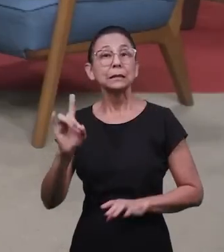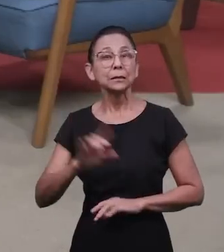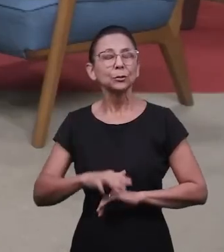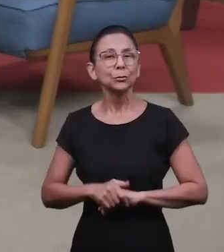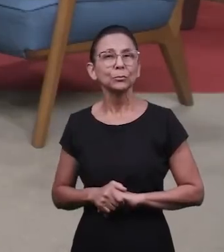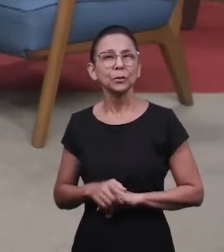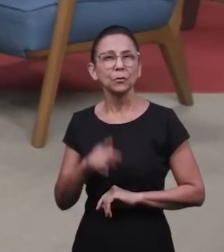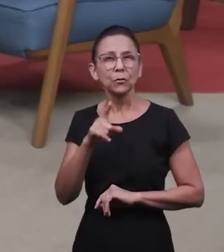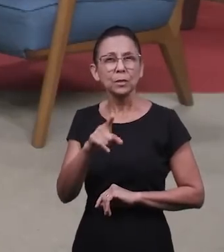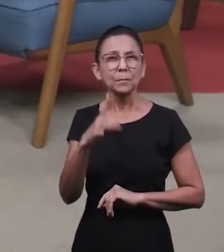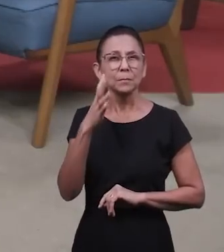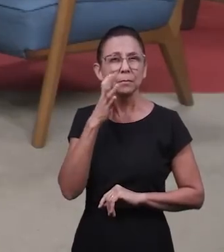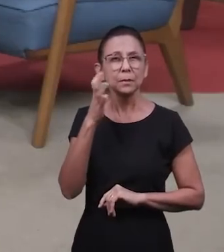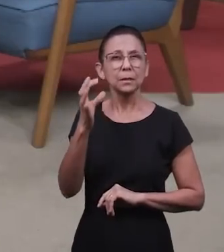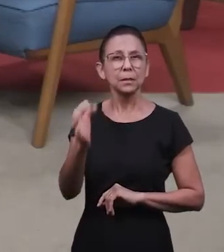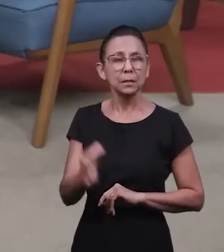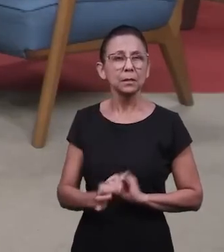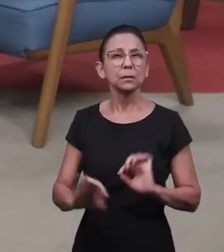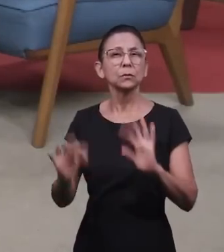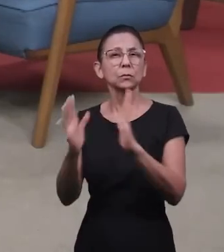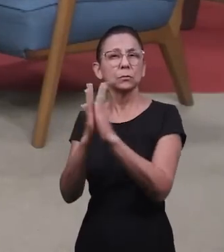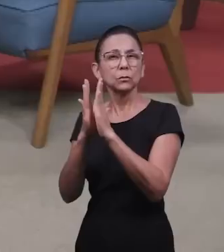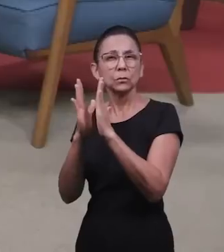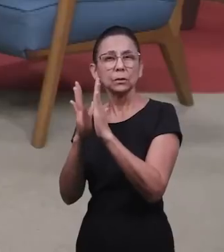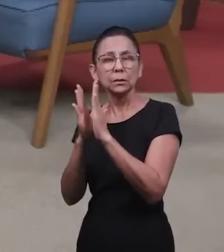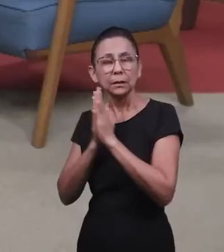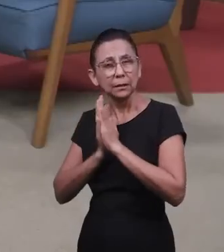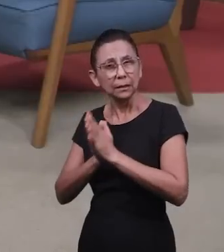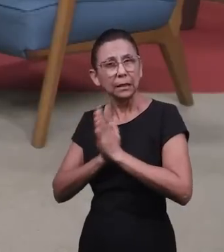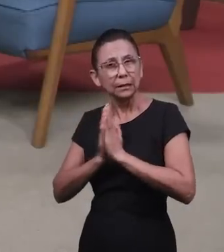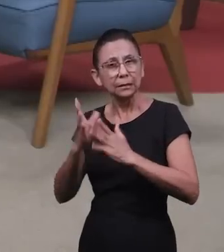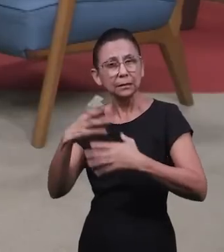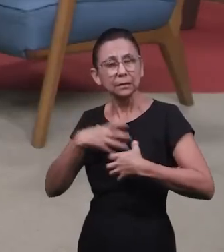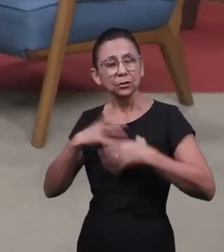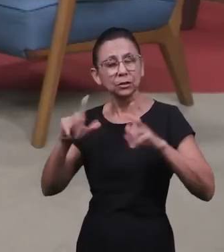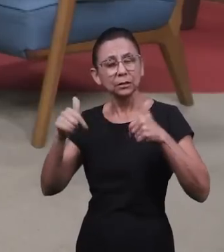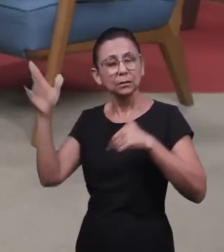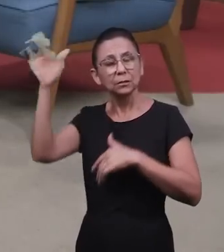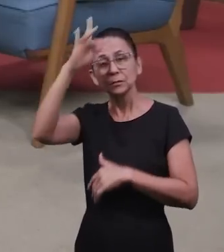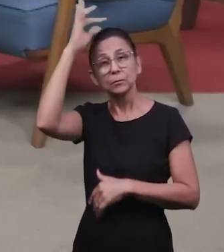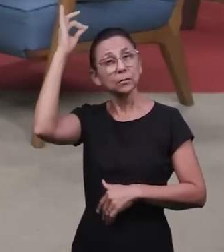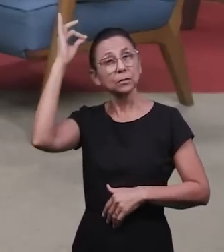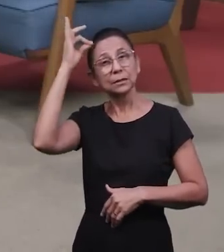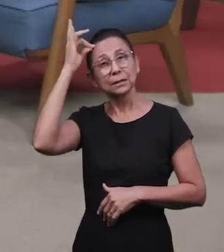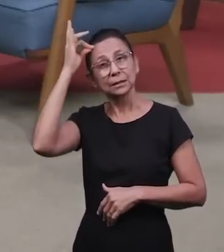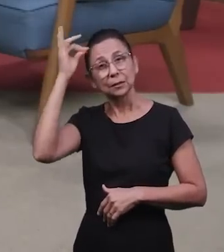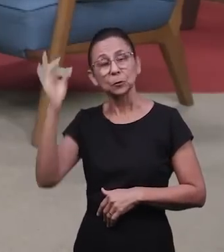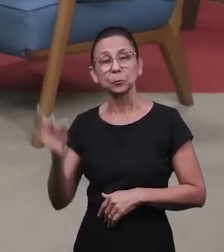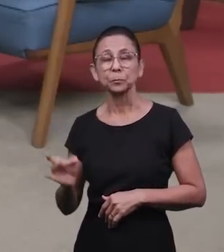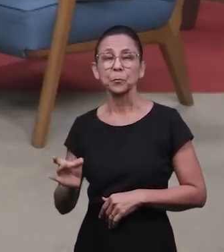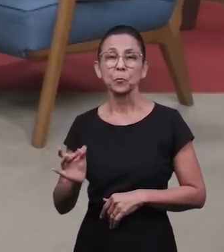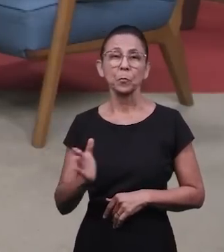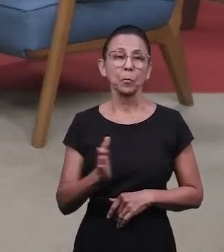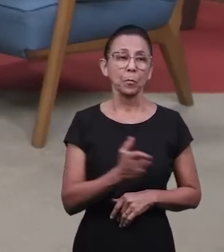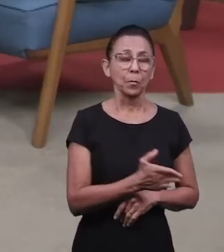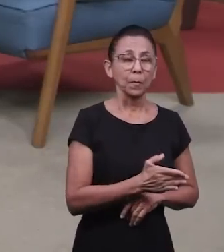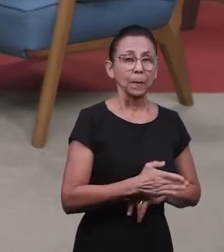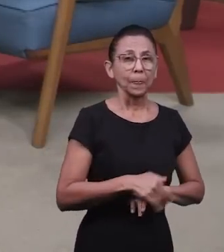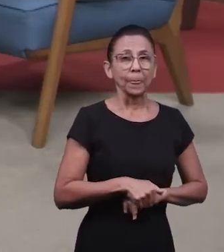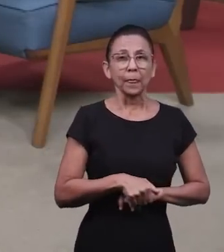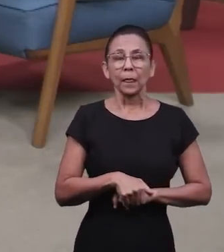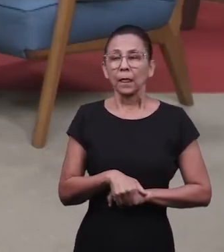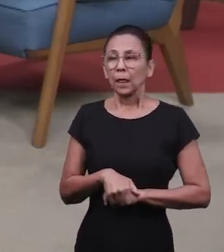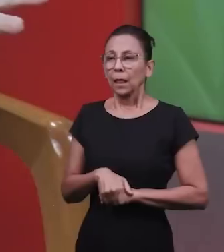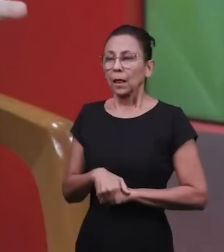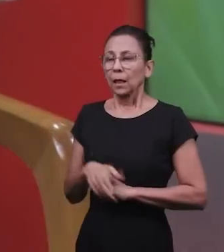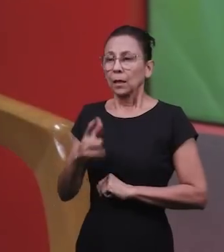é você buscar o Senhor, orar e viver aquilo que o Espírito Santo de Deus está fazendo. Até porque quando a gente fala